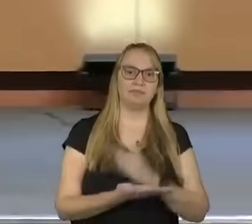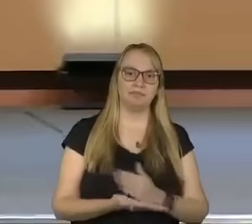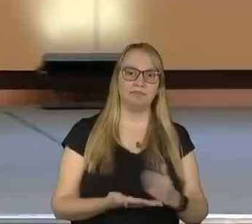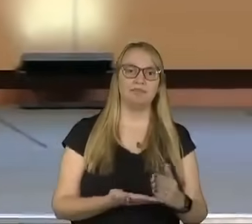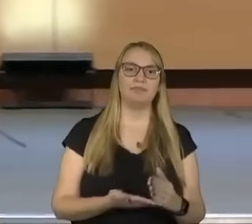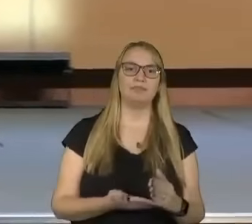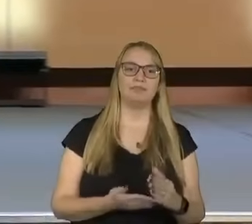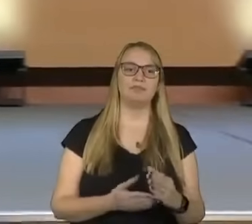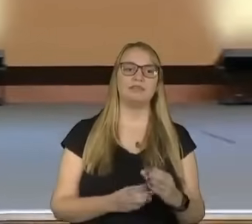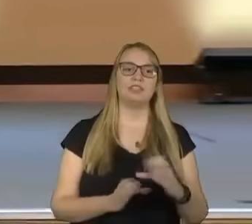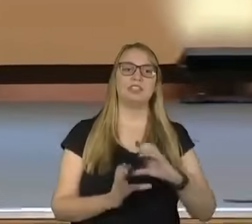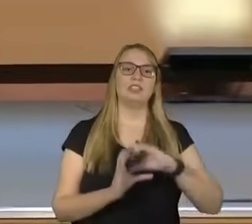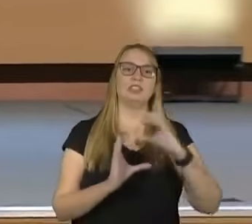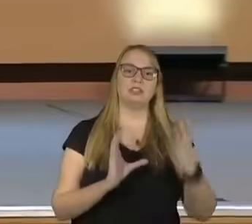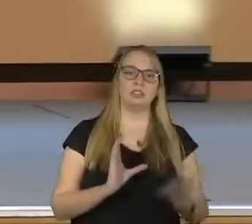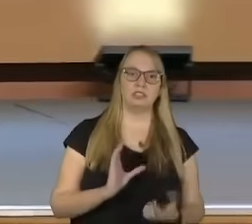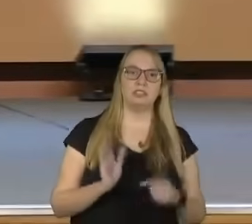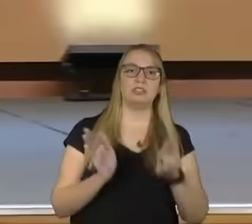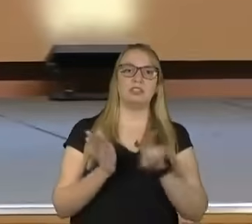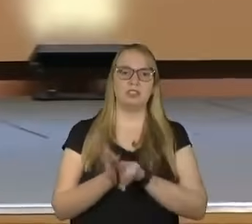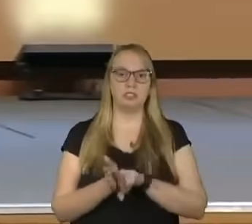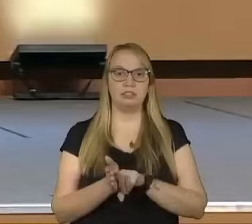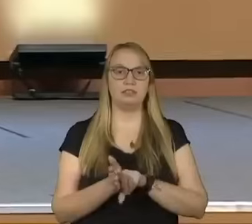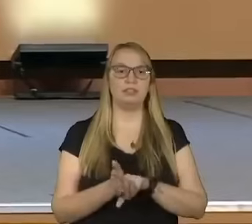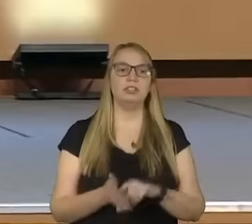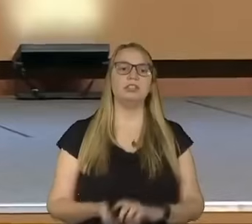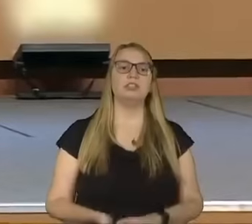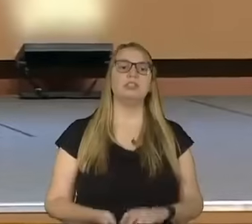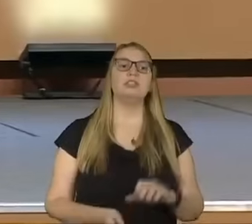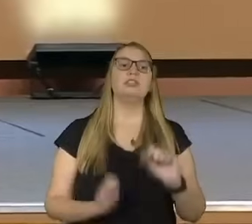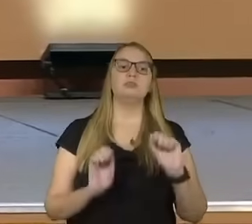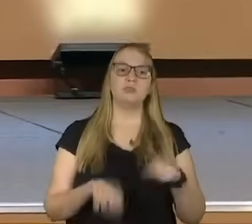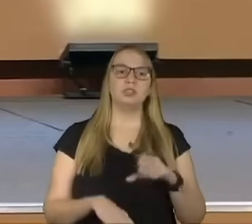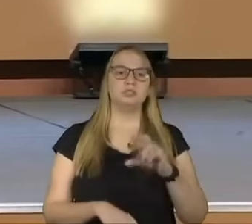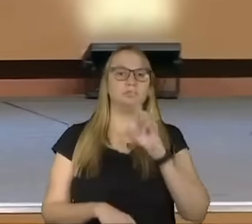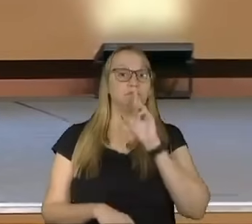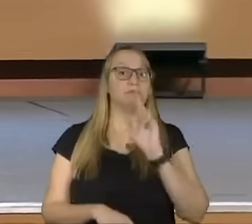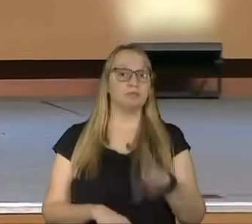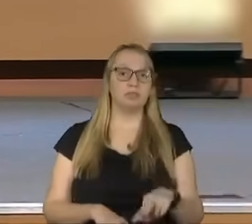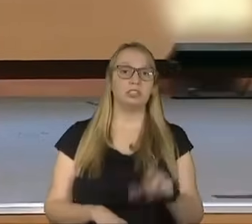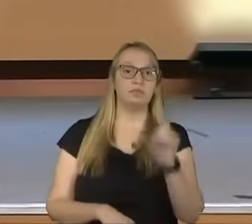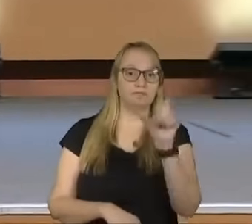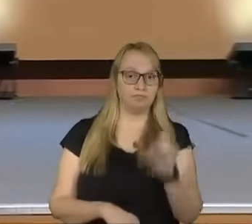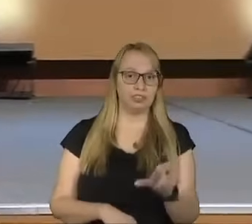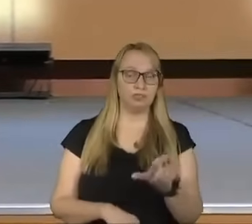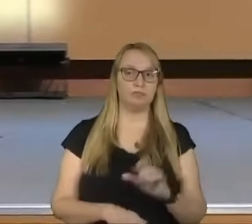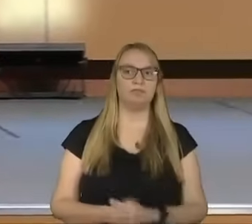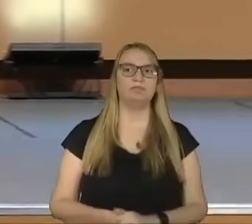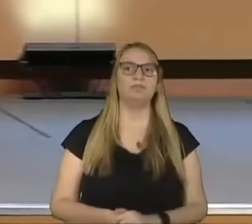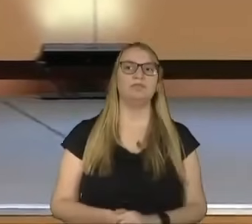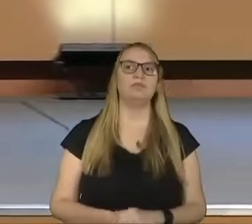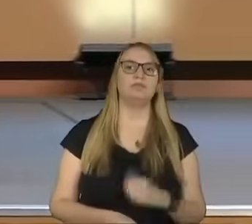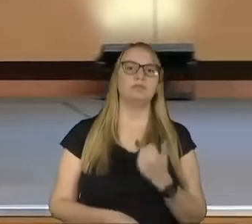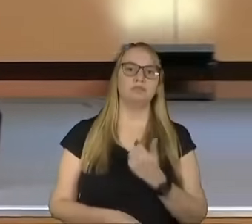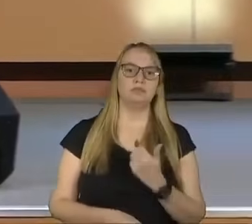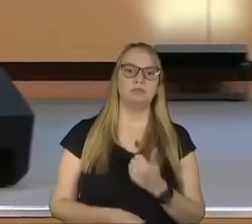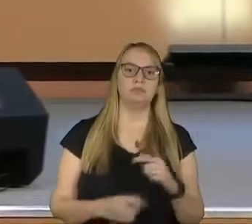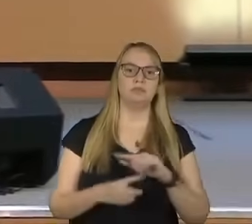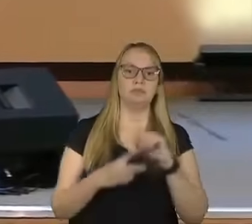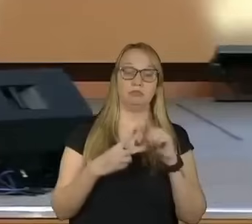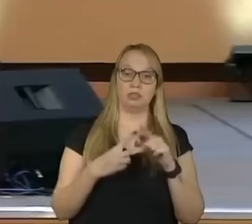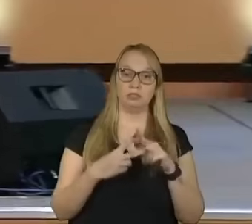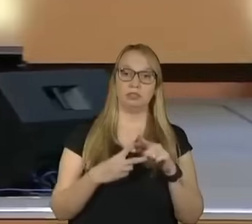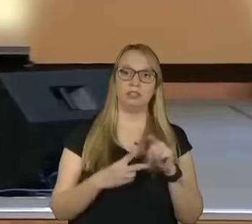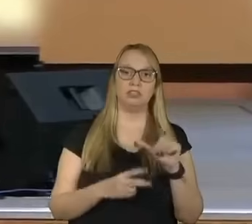com características negativas que podem determinar quem você é primeiro pessoas